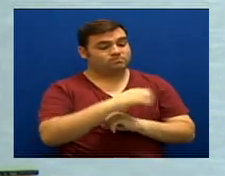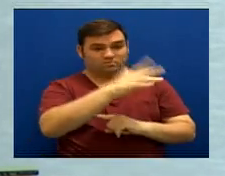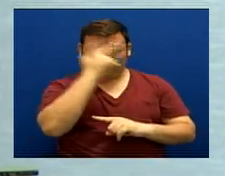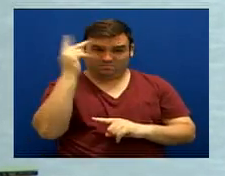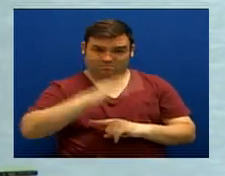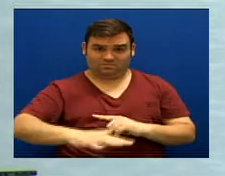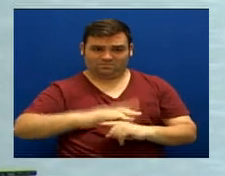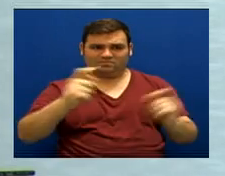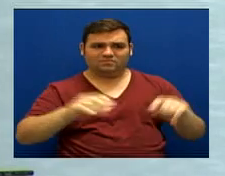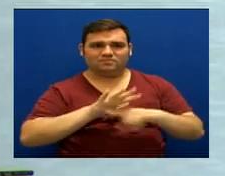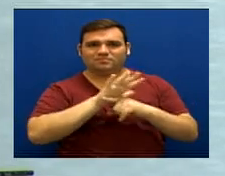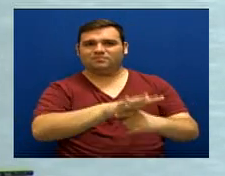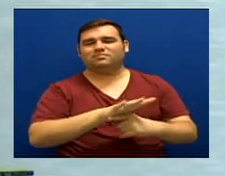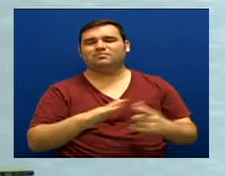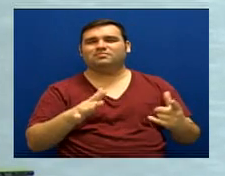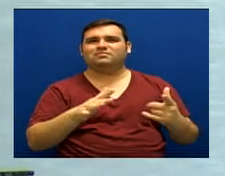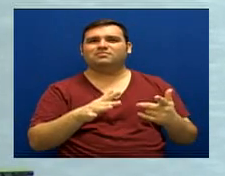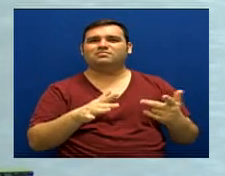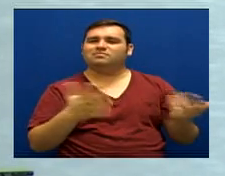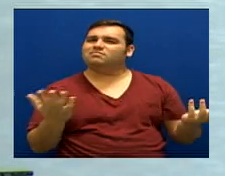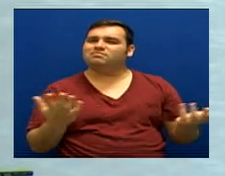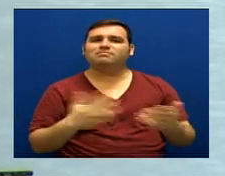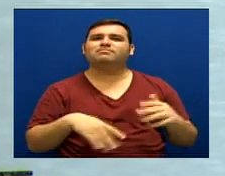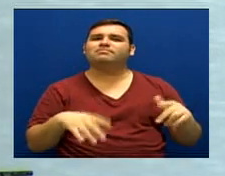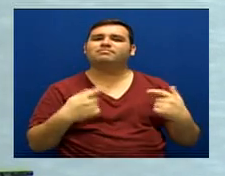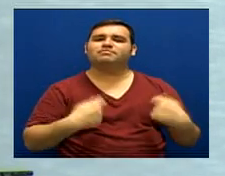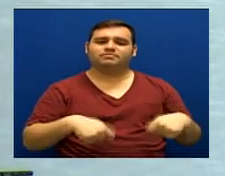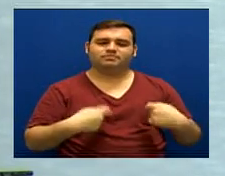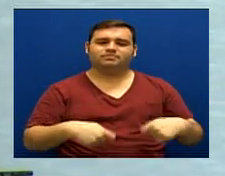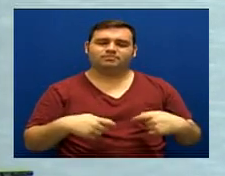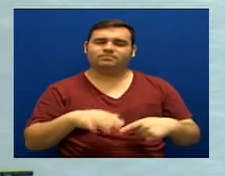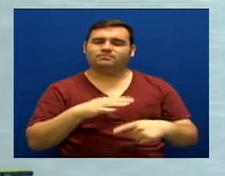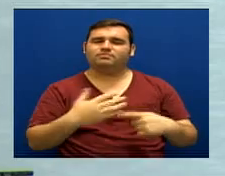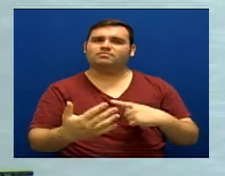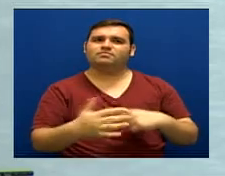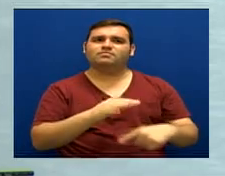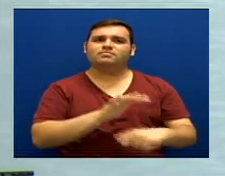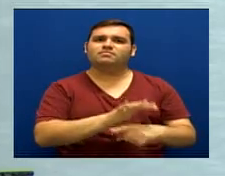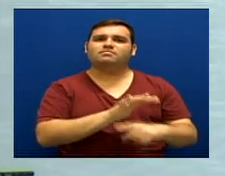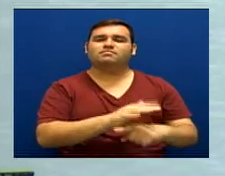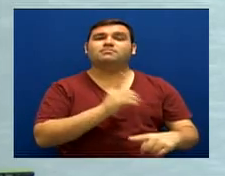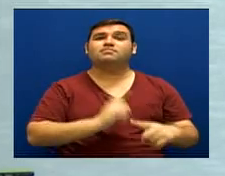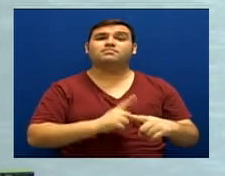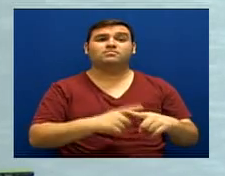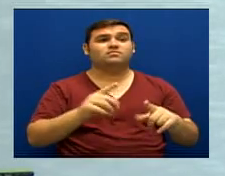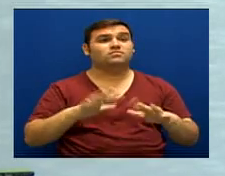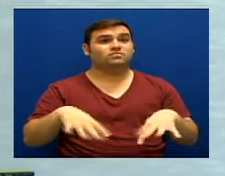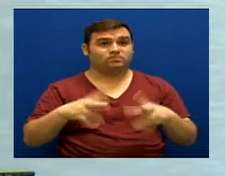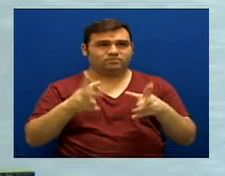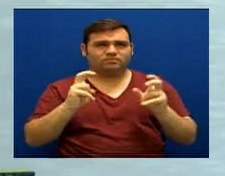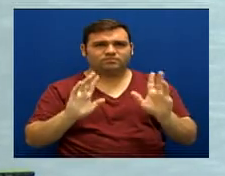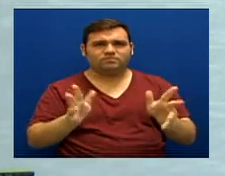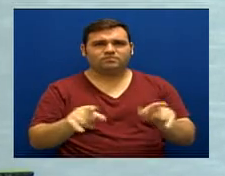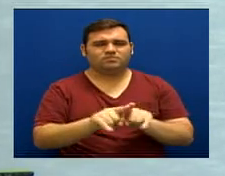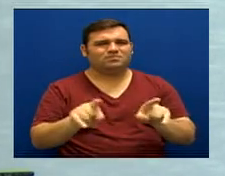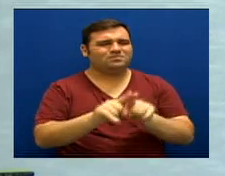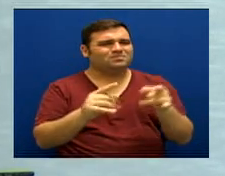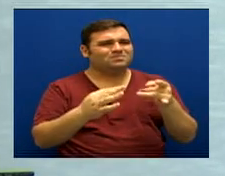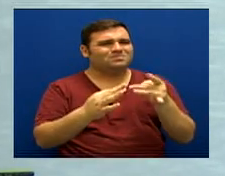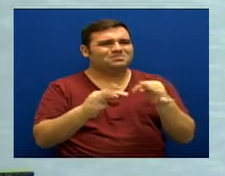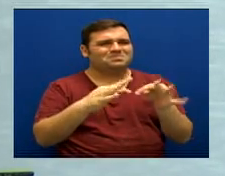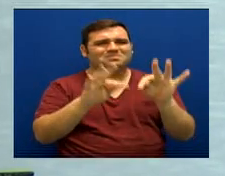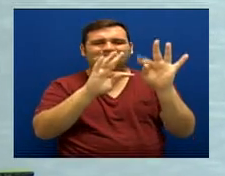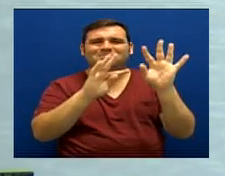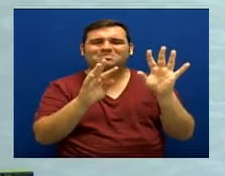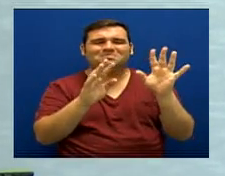pra pra poder ajudar nesse nesse sentido né a gente precisa dessa ajuda porque como todo mundo pode perceber é muito técnico é